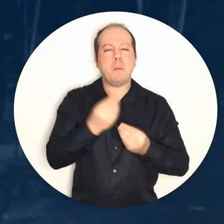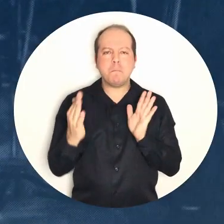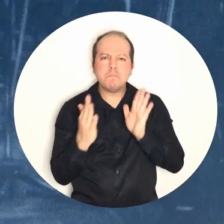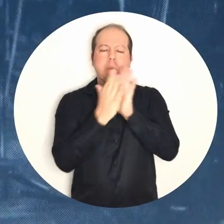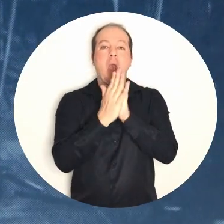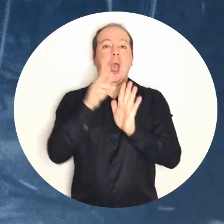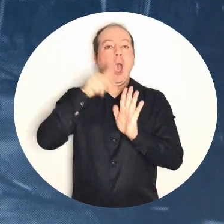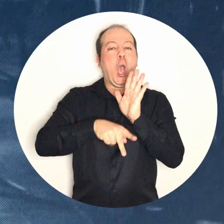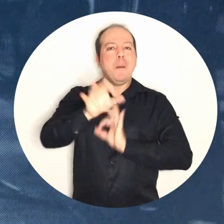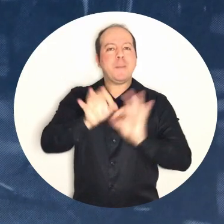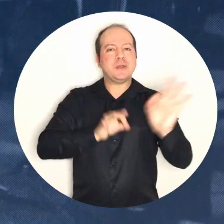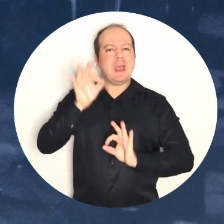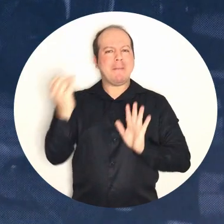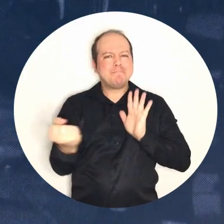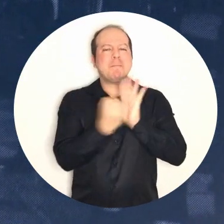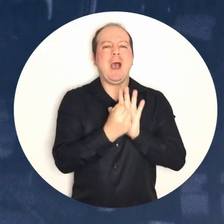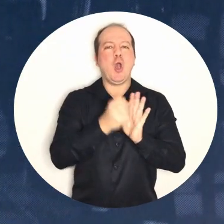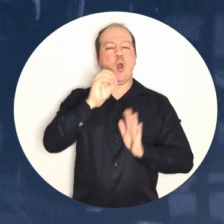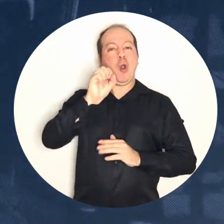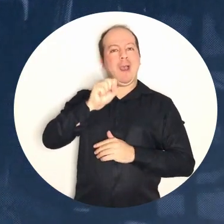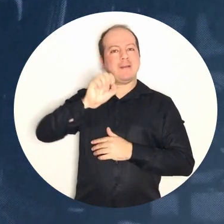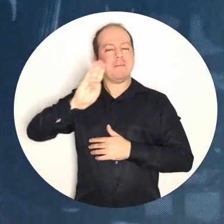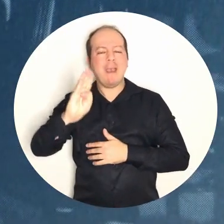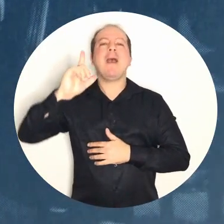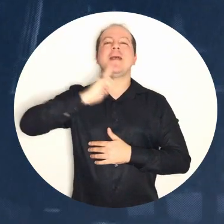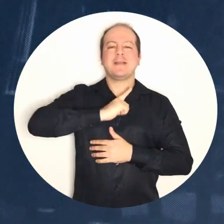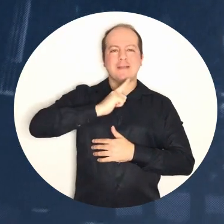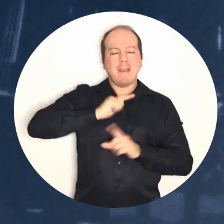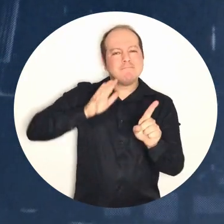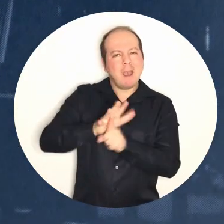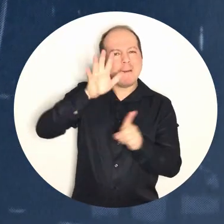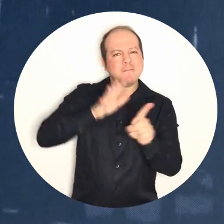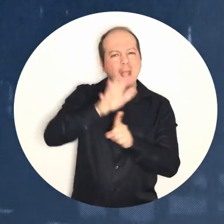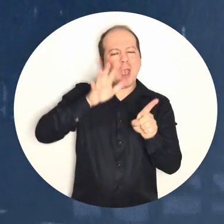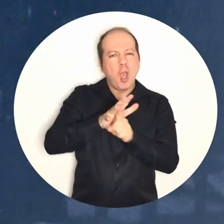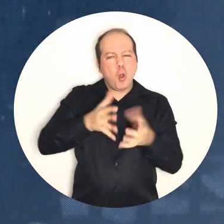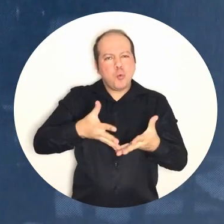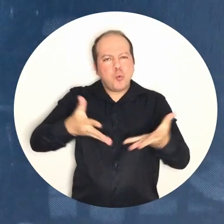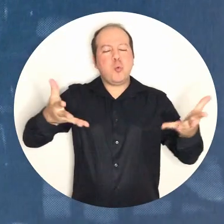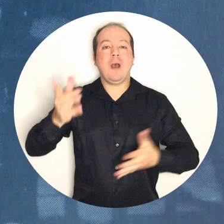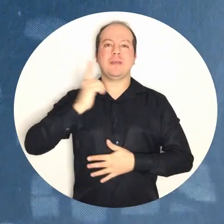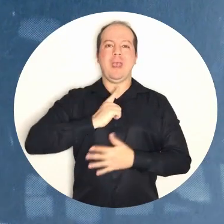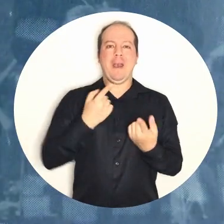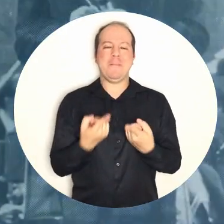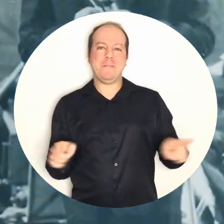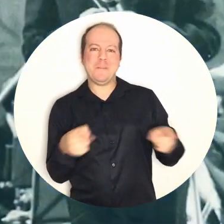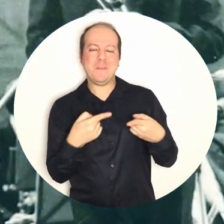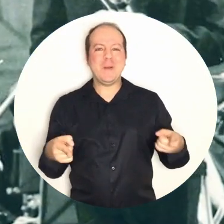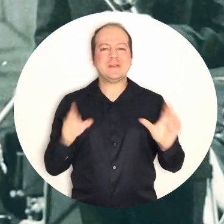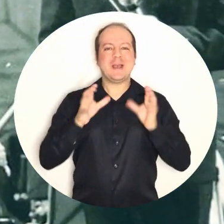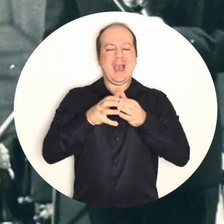O projeto é um dos grandes marcos da OSB e tem grande impacto e influência